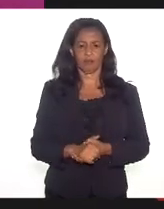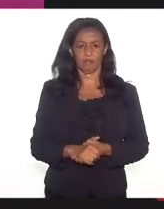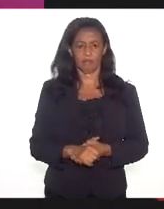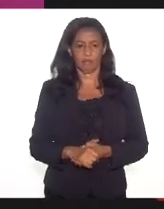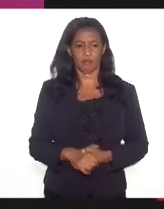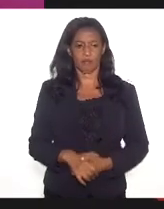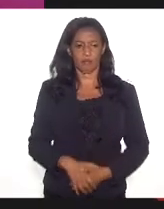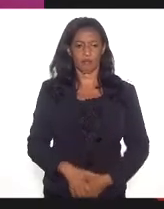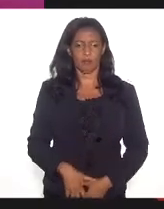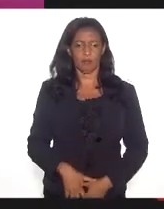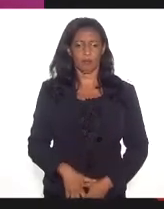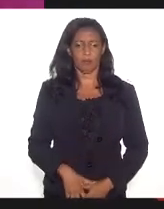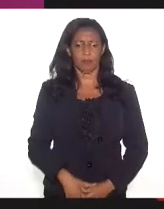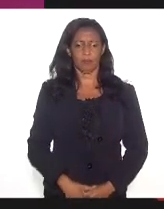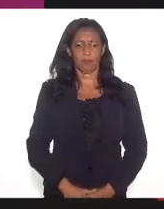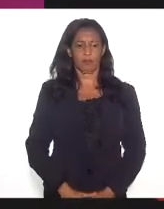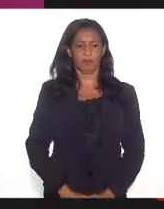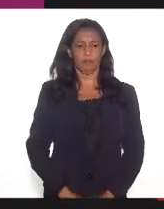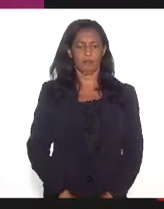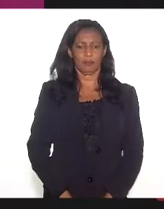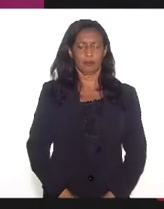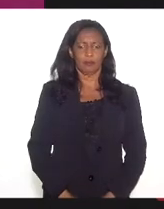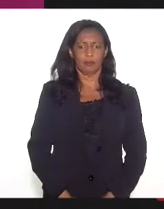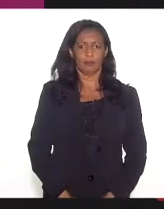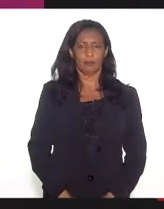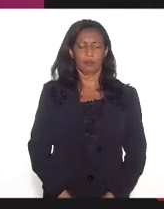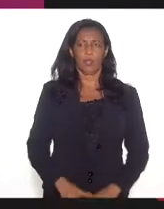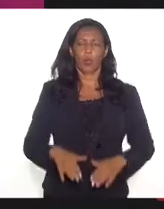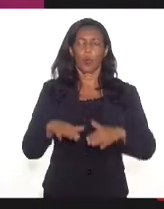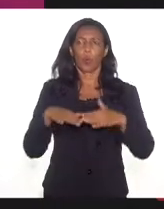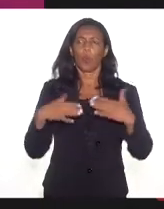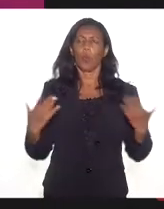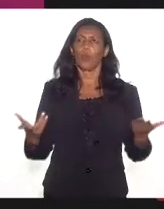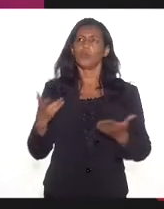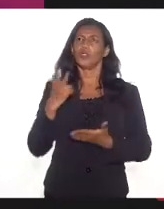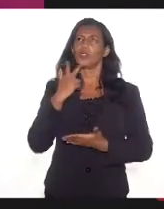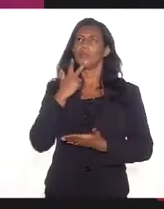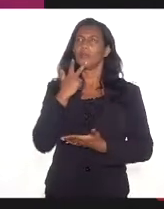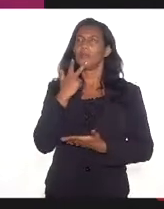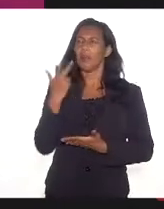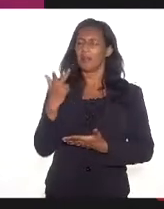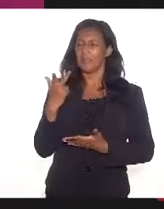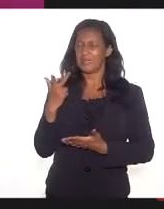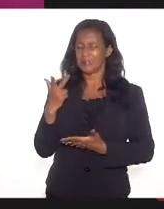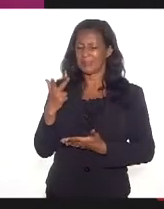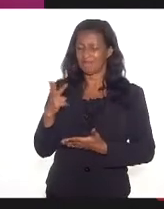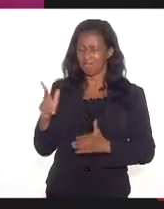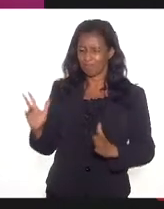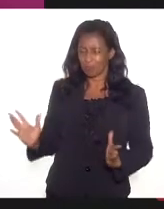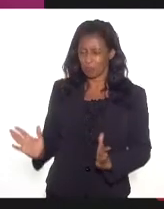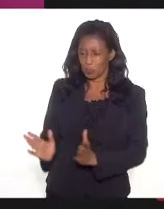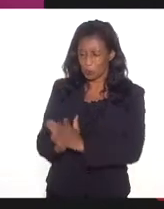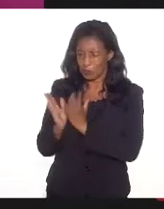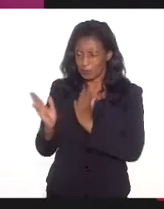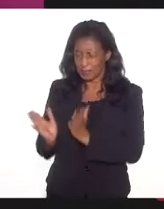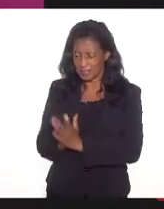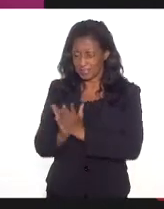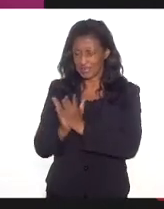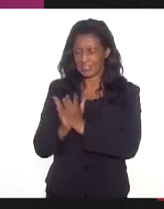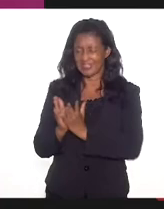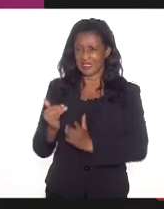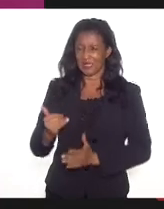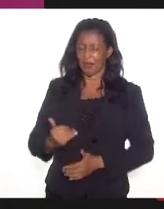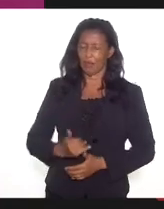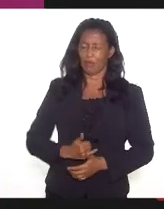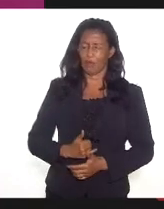assim eu acho que quando a gente fala de extrema pobreza e da fome o que